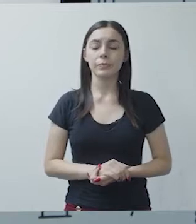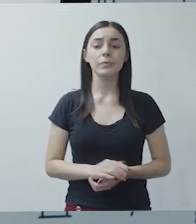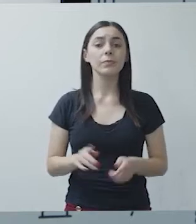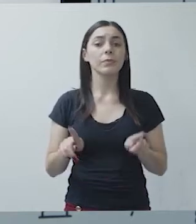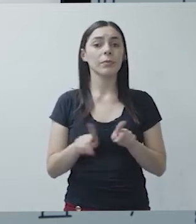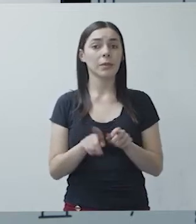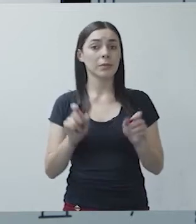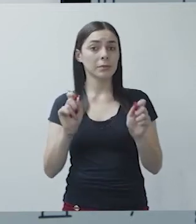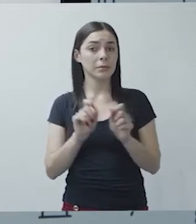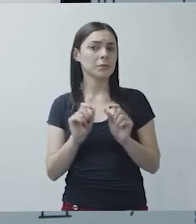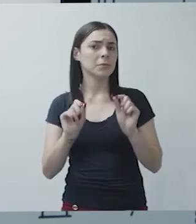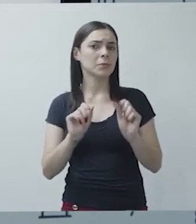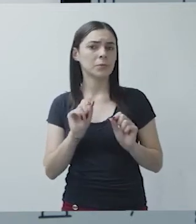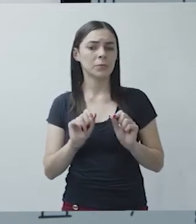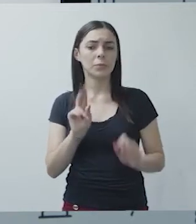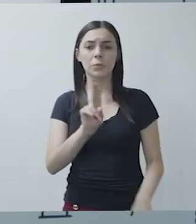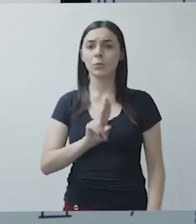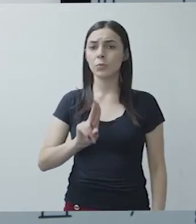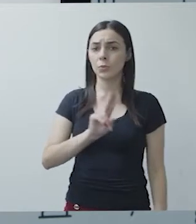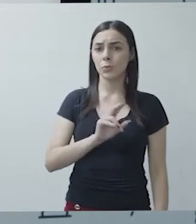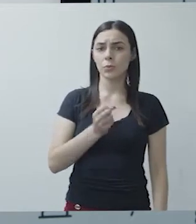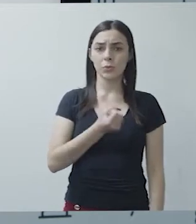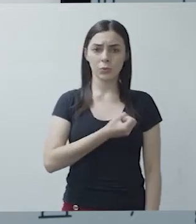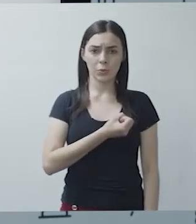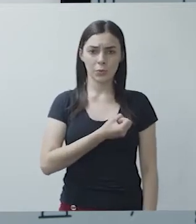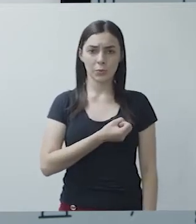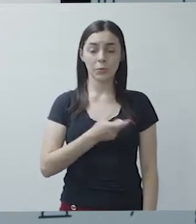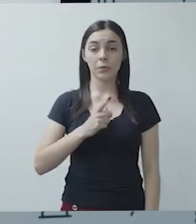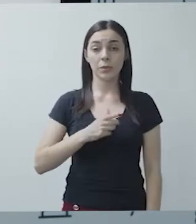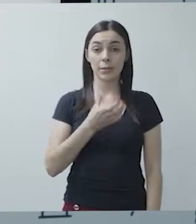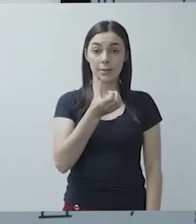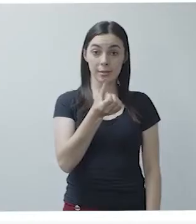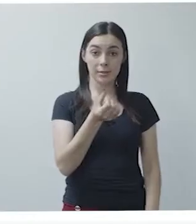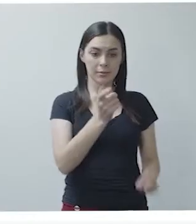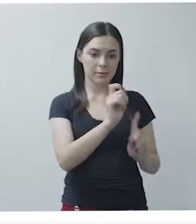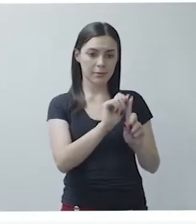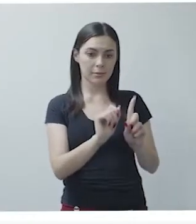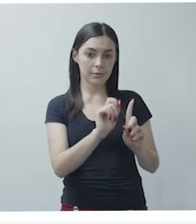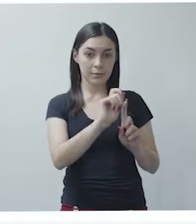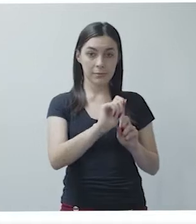também através dos números, né? Então, eram seis bananas